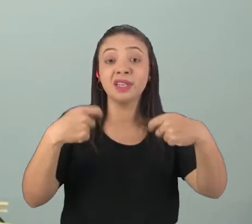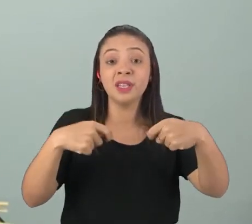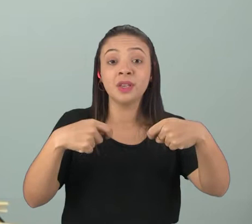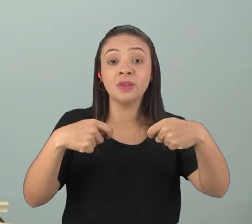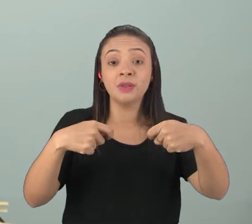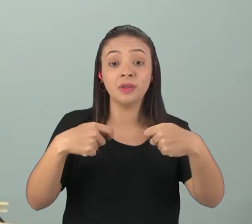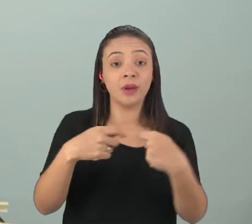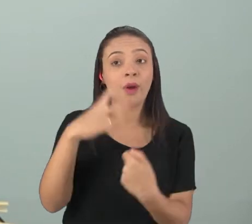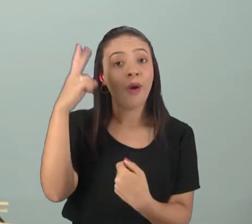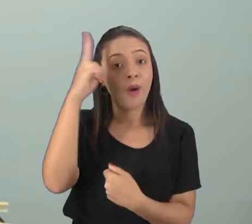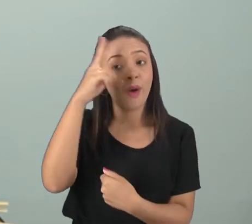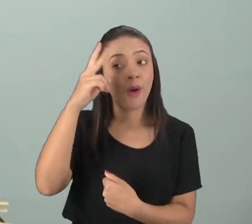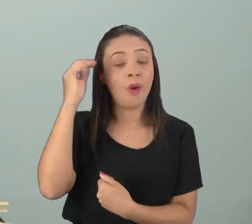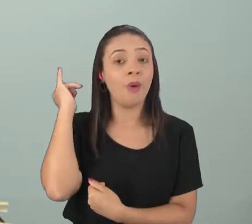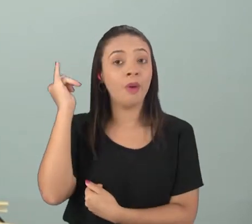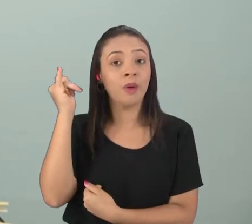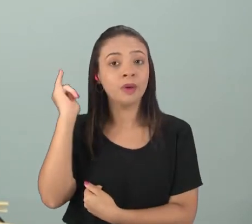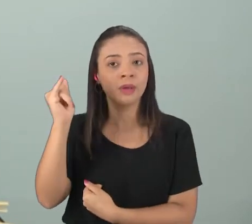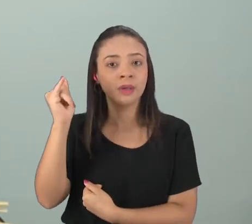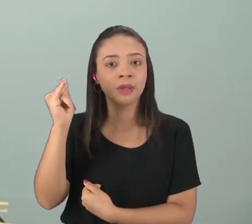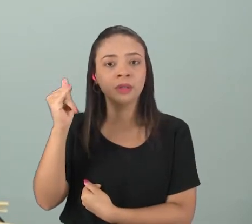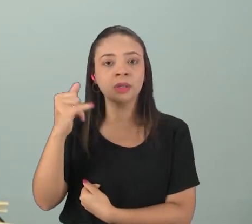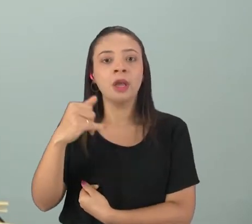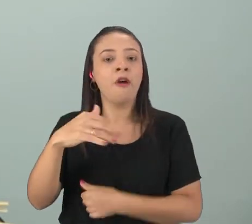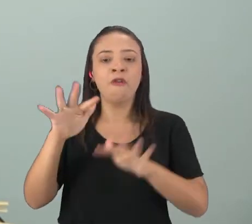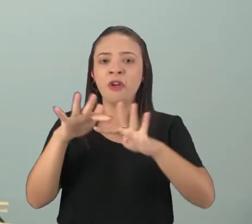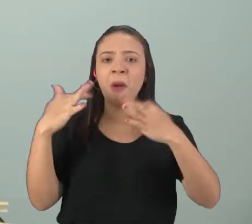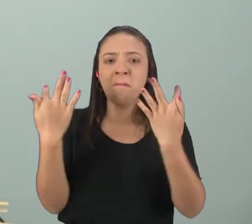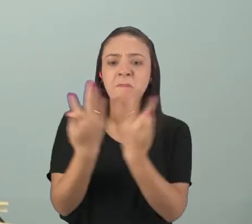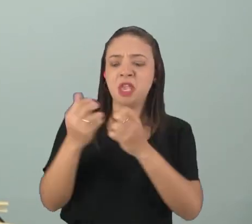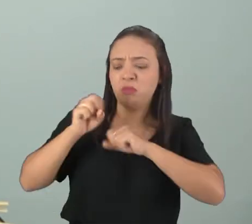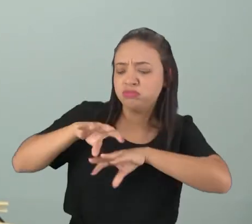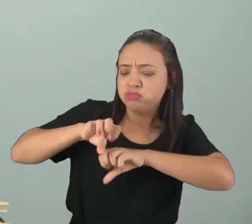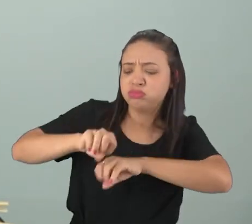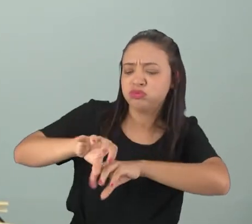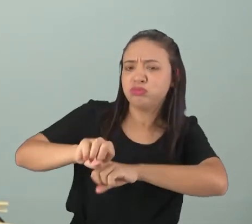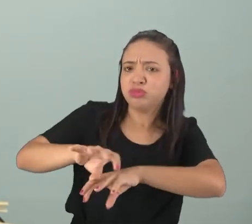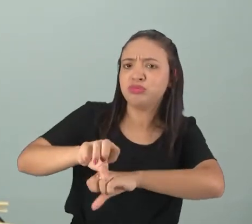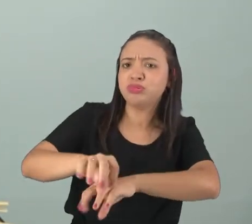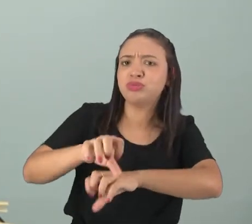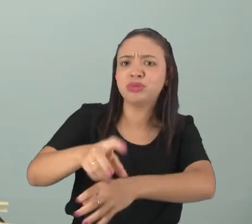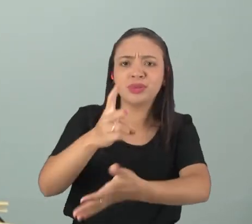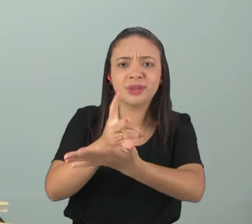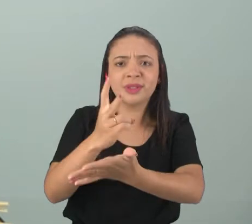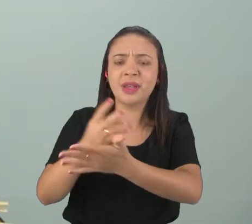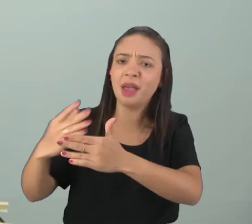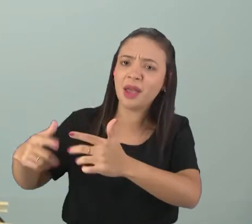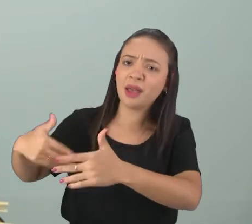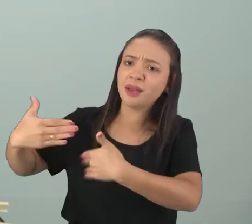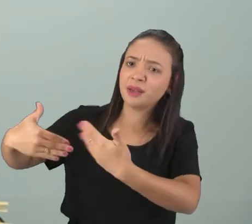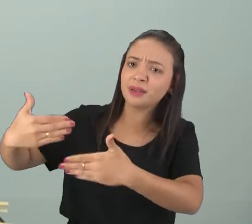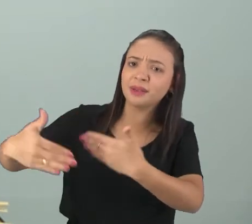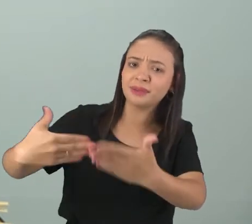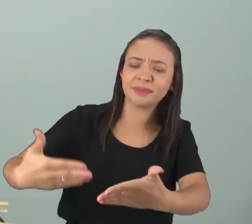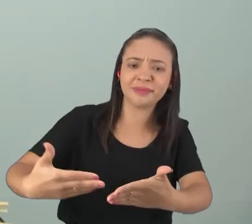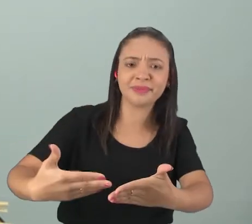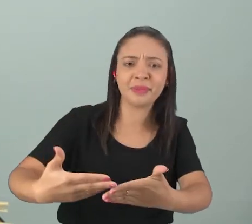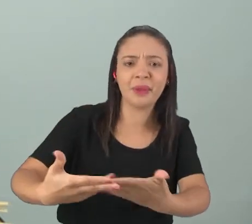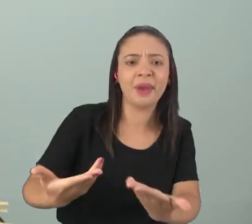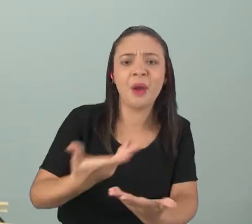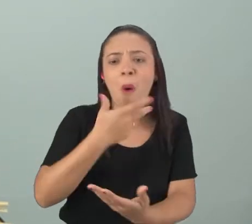contar histórias narradas de geração em geração, né, de pais para filhos, e aí foi passando de filho para